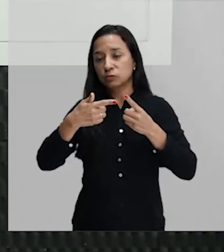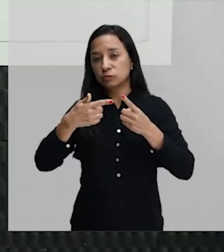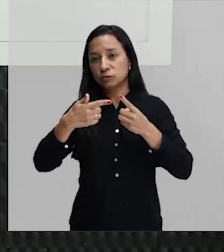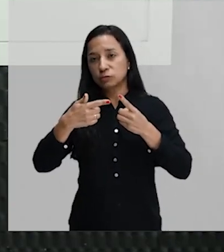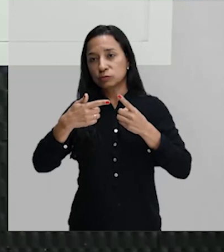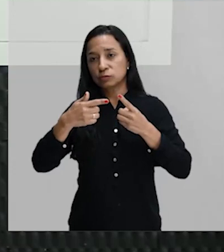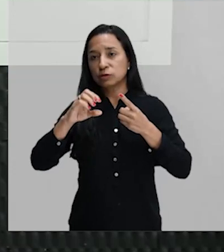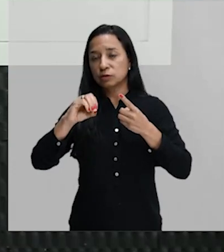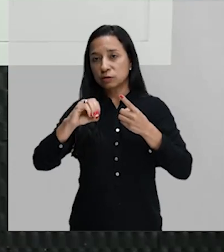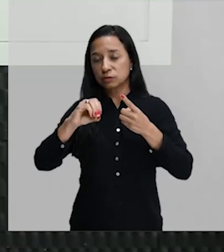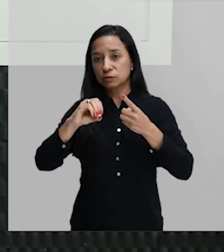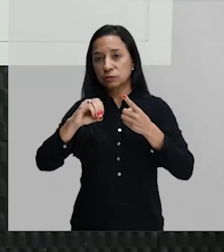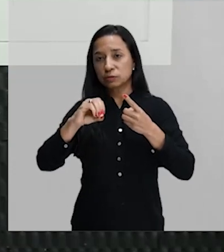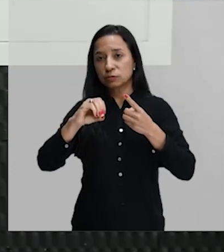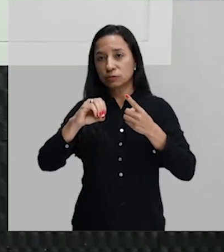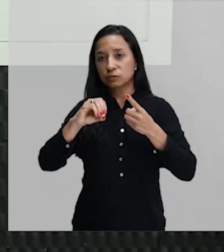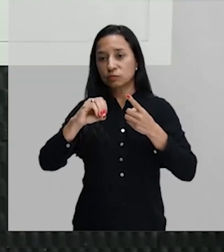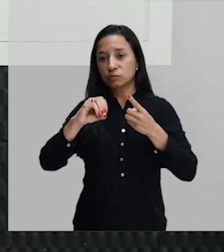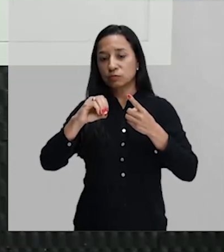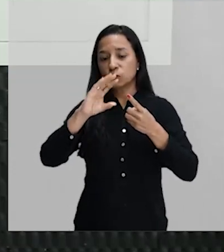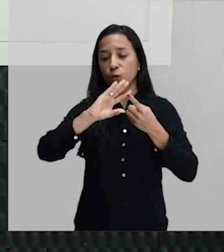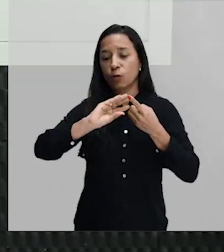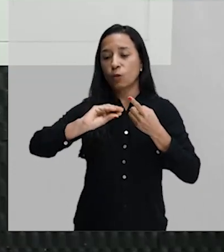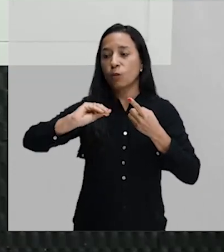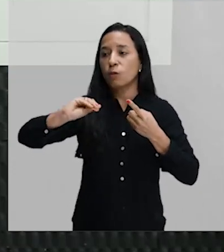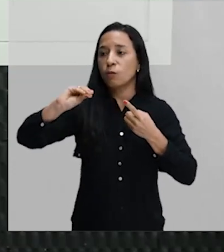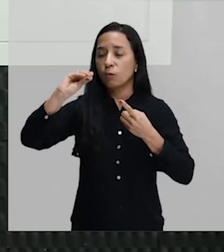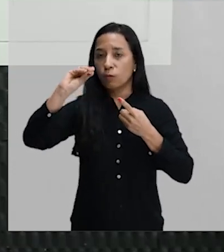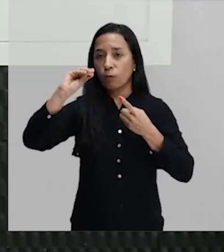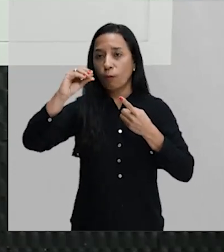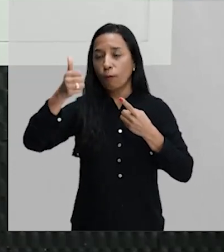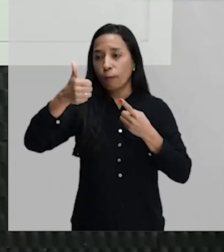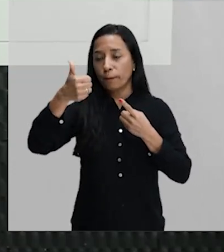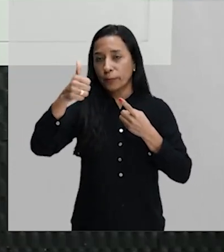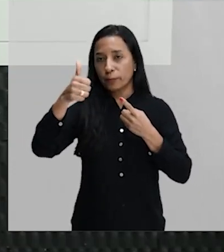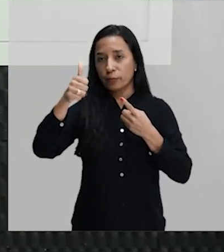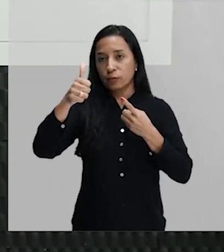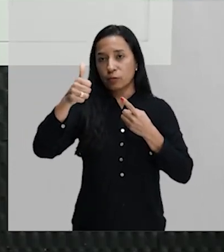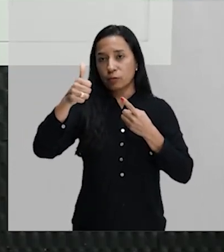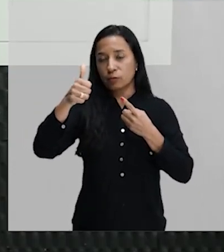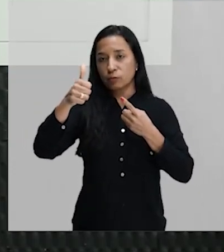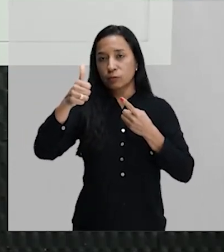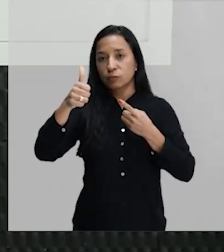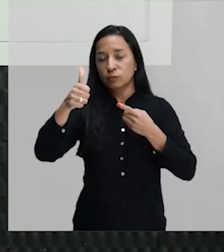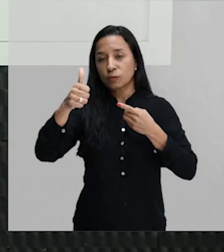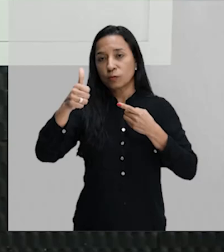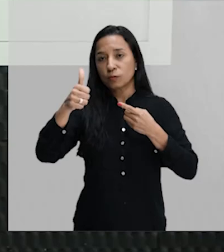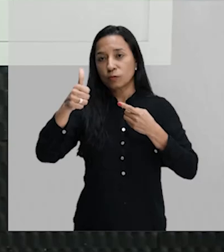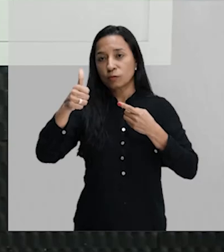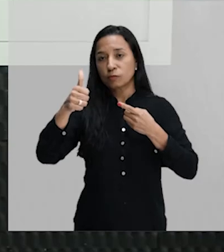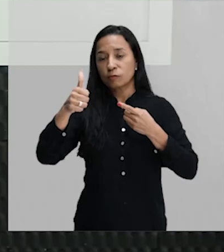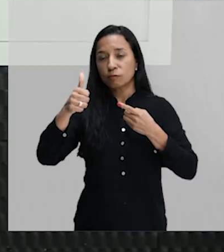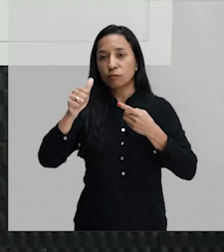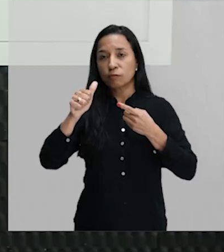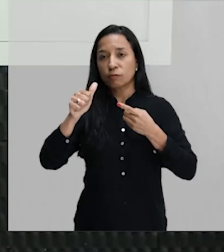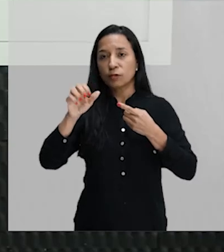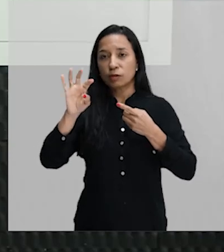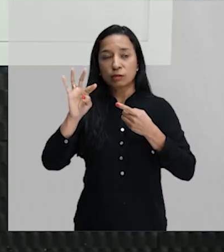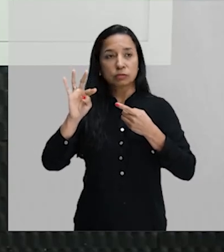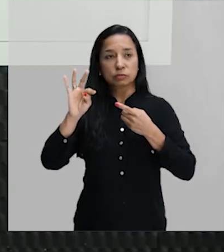arcos para o primeiro quadrante. Então, eu coloquei aqui um arco B, de medida